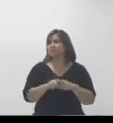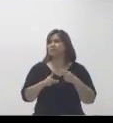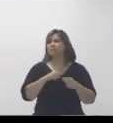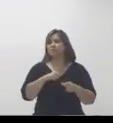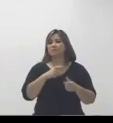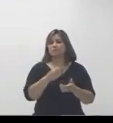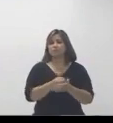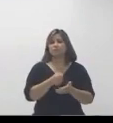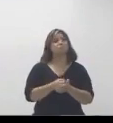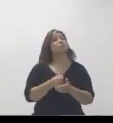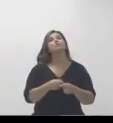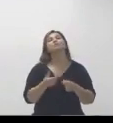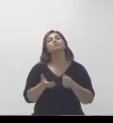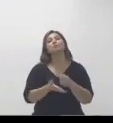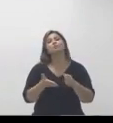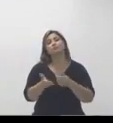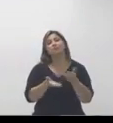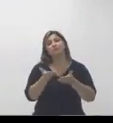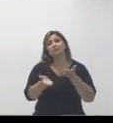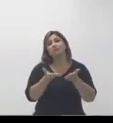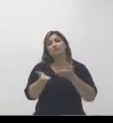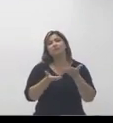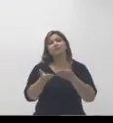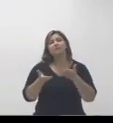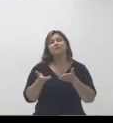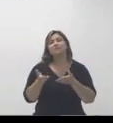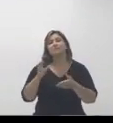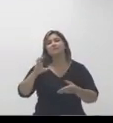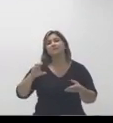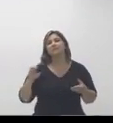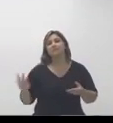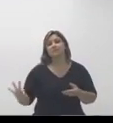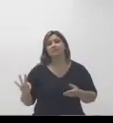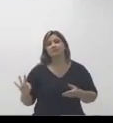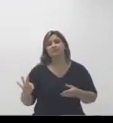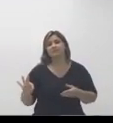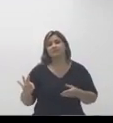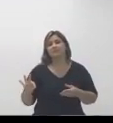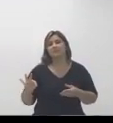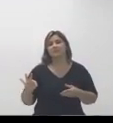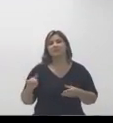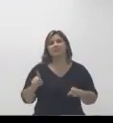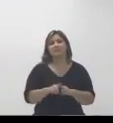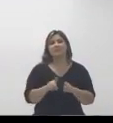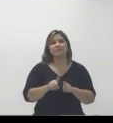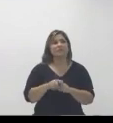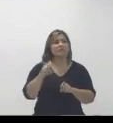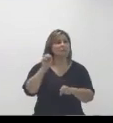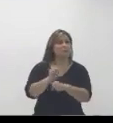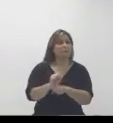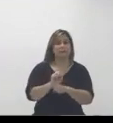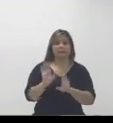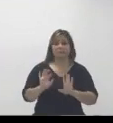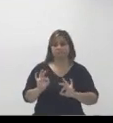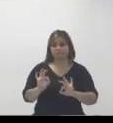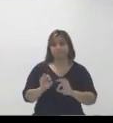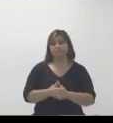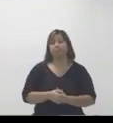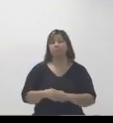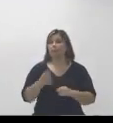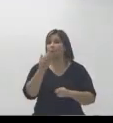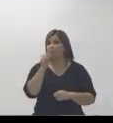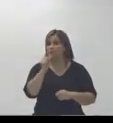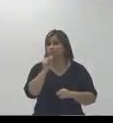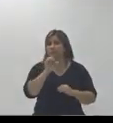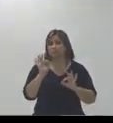hegemônica a base de trabalho de mônica nas comunidades terapêuticas é trabalhar pela perspectiva da abstinência e na perspectiva da abstinência